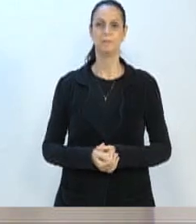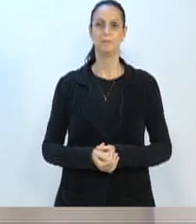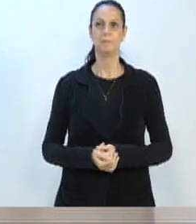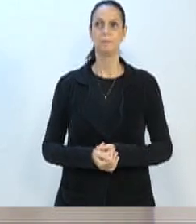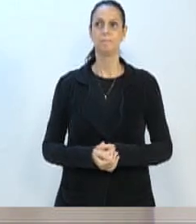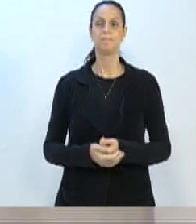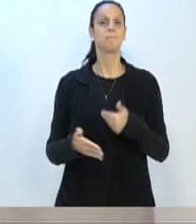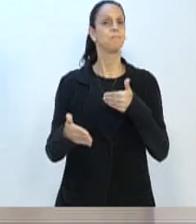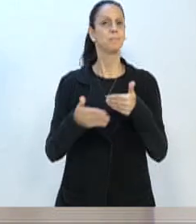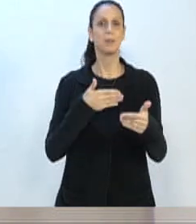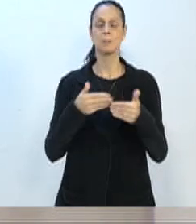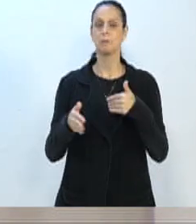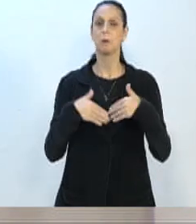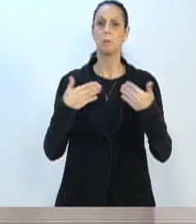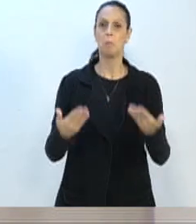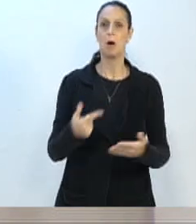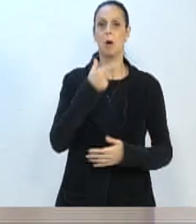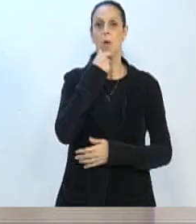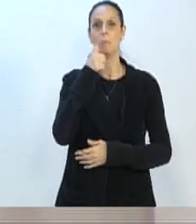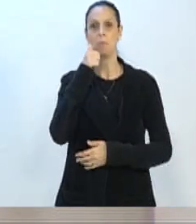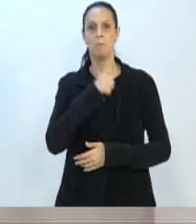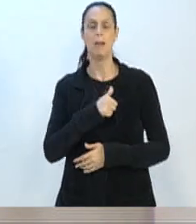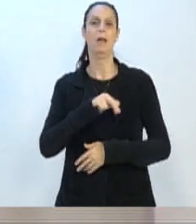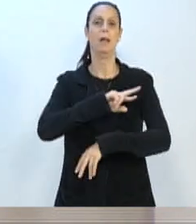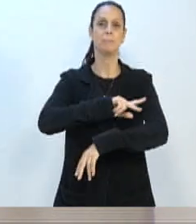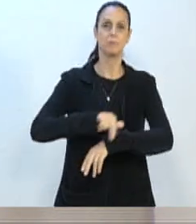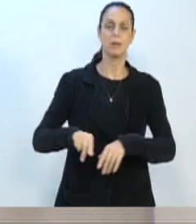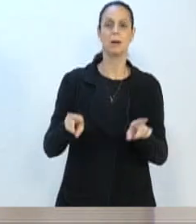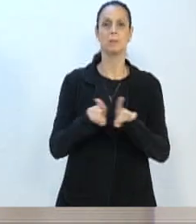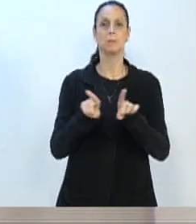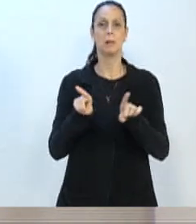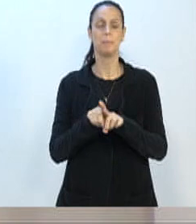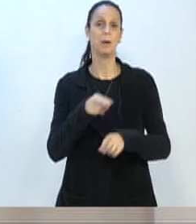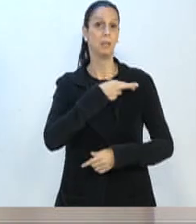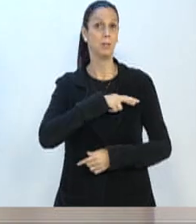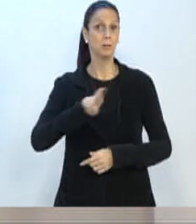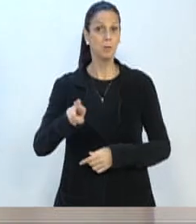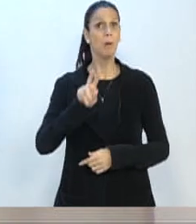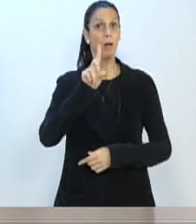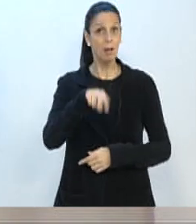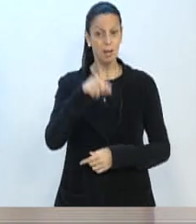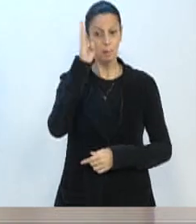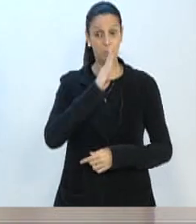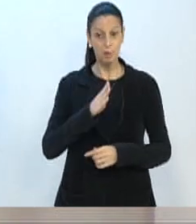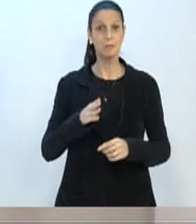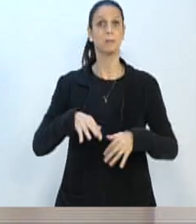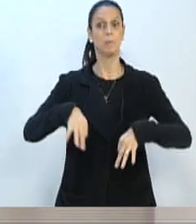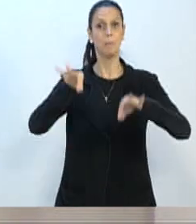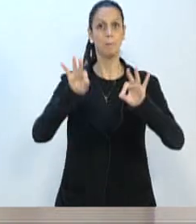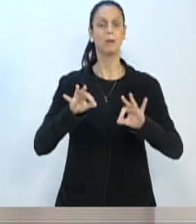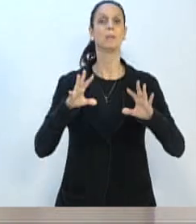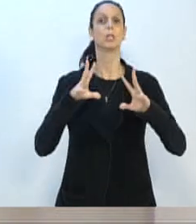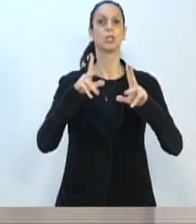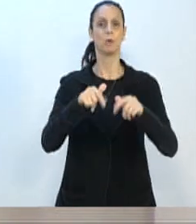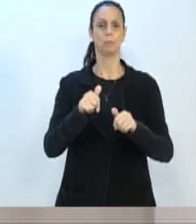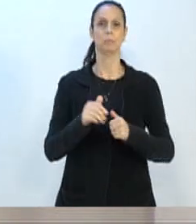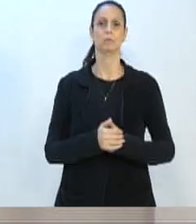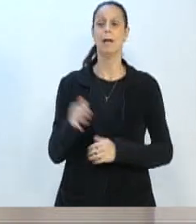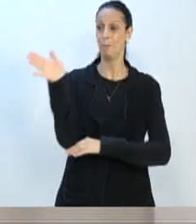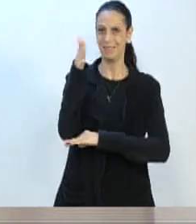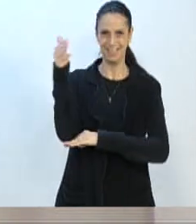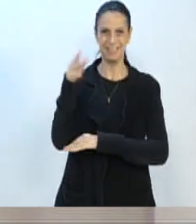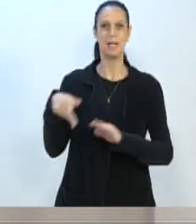Independente de sexo de cor e religião de profissão de partido de raça repita de todos e todas sempre foi é de